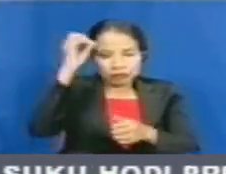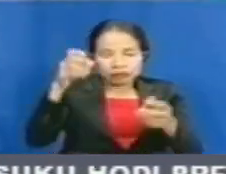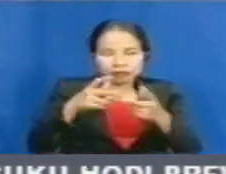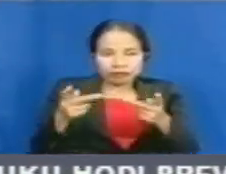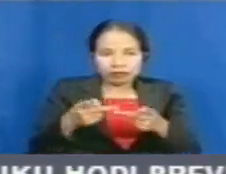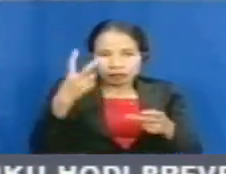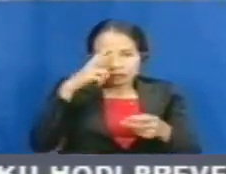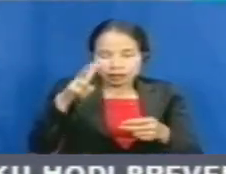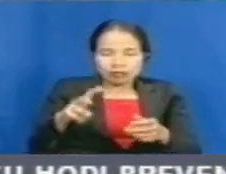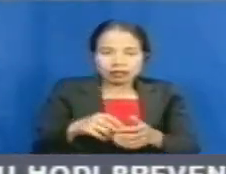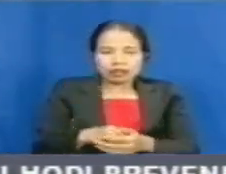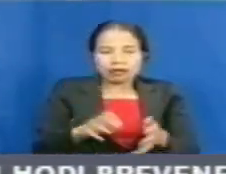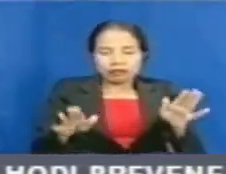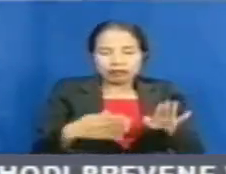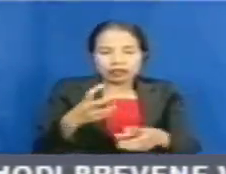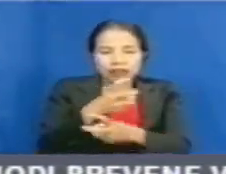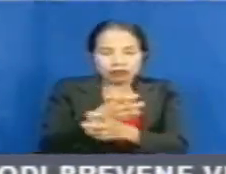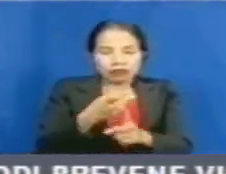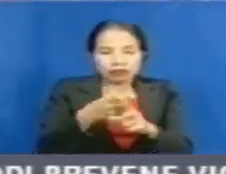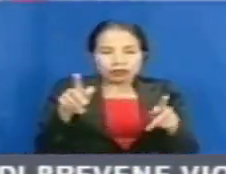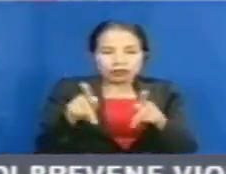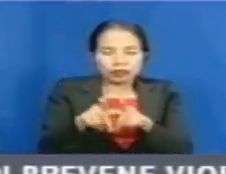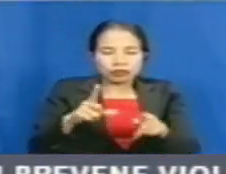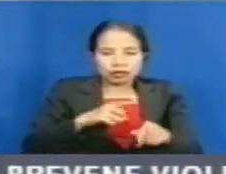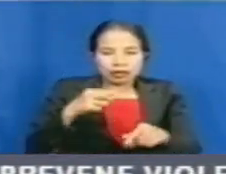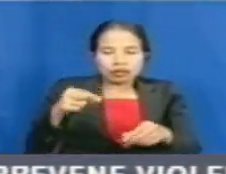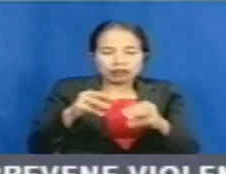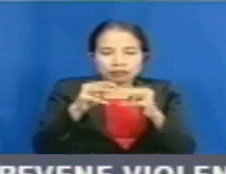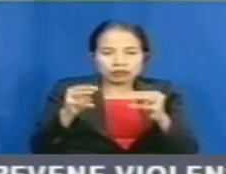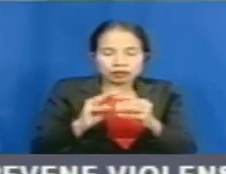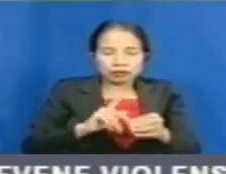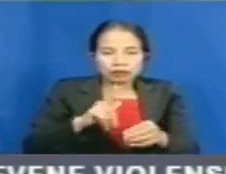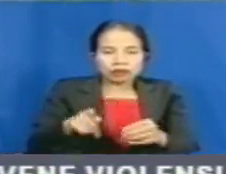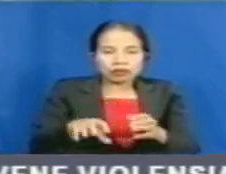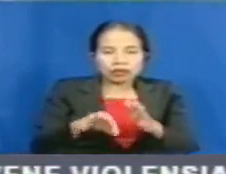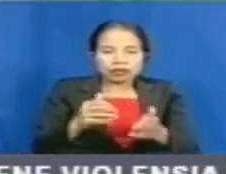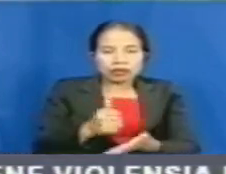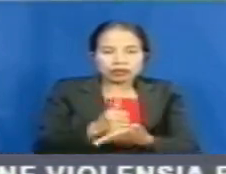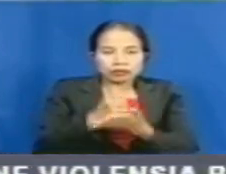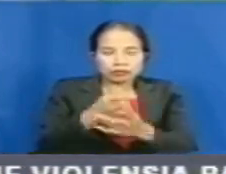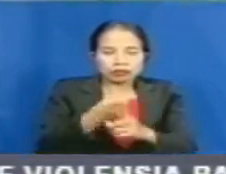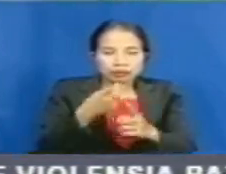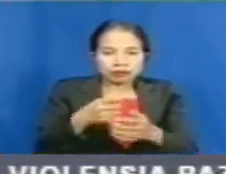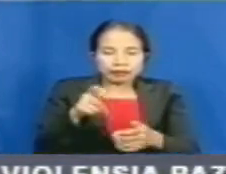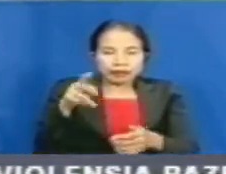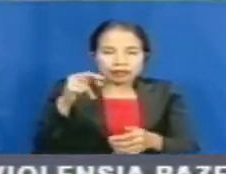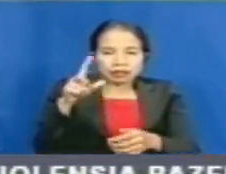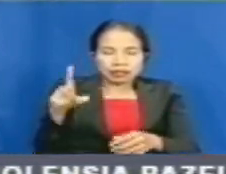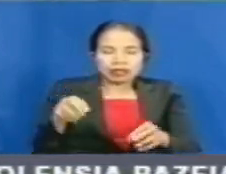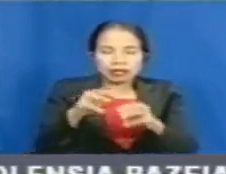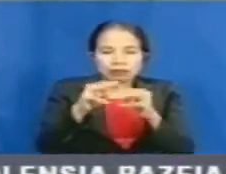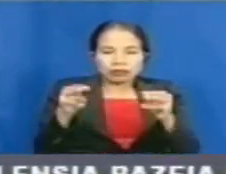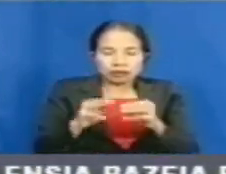terreno nota cada Cristo mortais nebe lori husi posto laga para o município Lauten, reta acompanhamento máximo husi pentel município